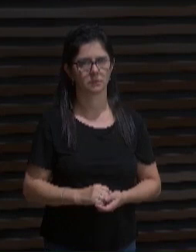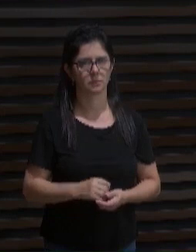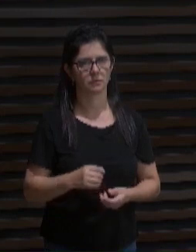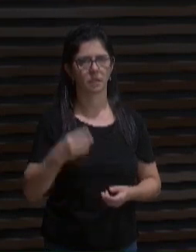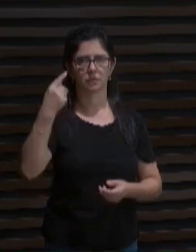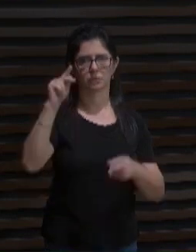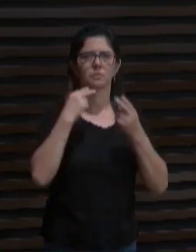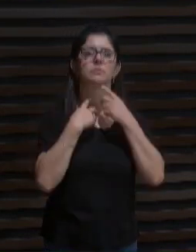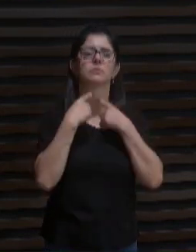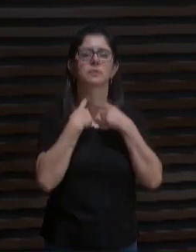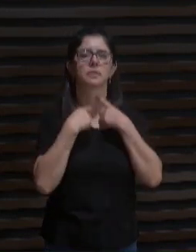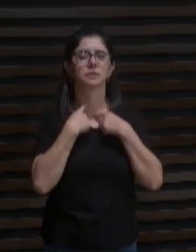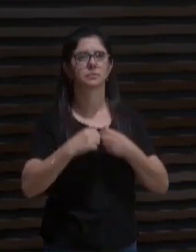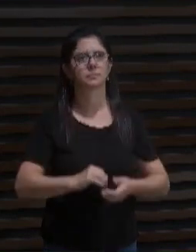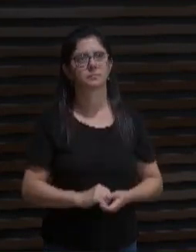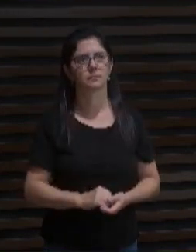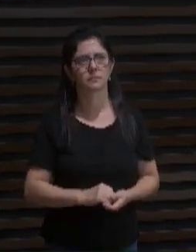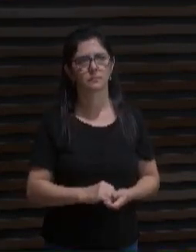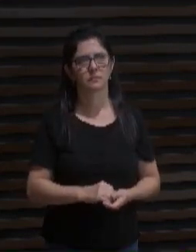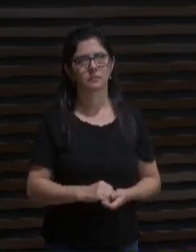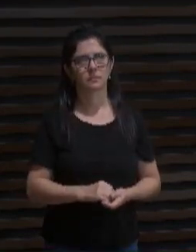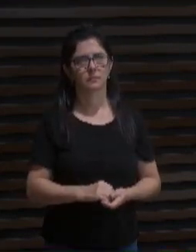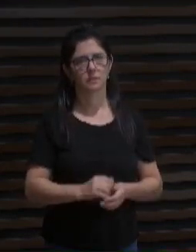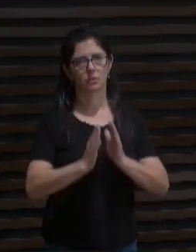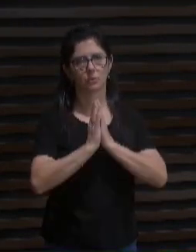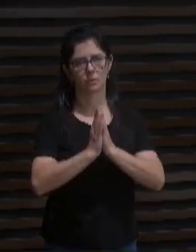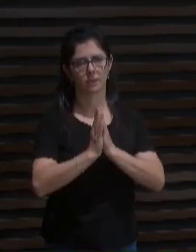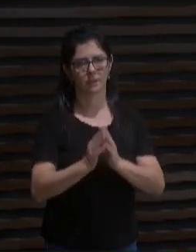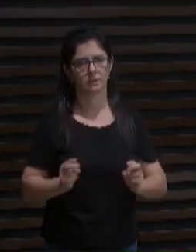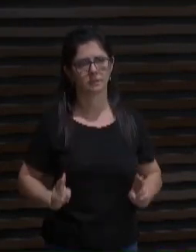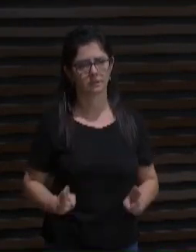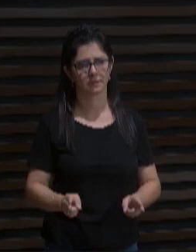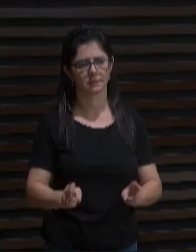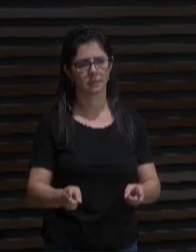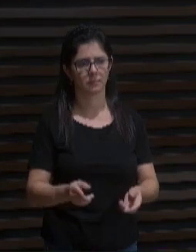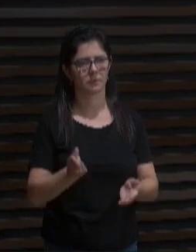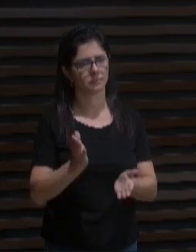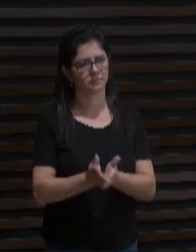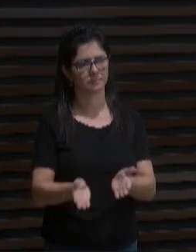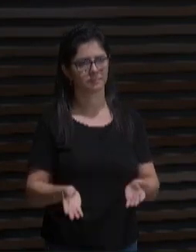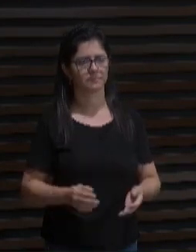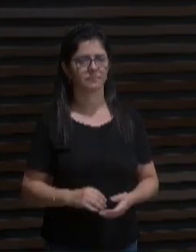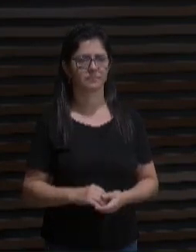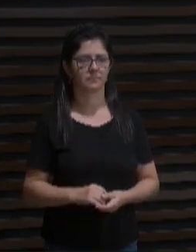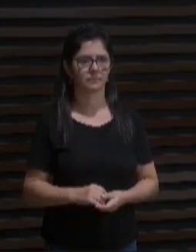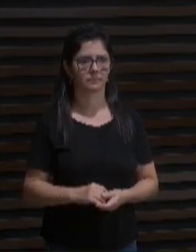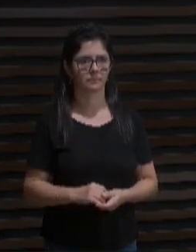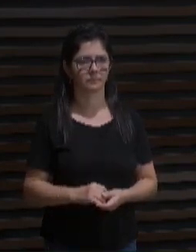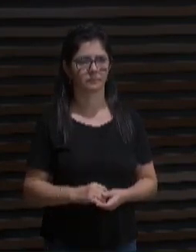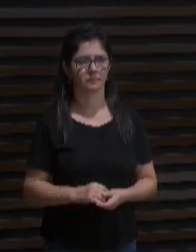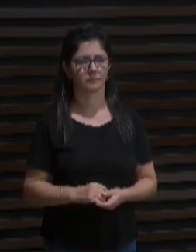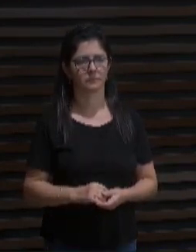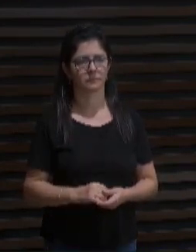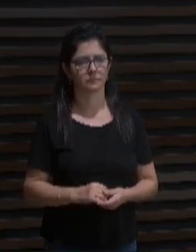aqui, a tradução brasileira. Orai sem cessar. Vocês sabiam que existe uma tradução brasileira?